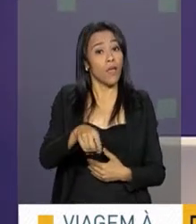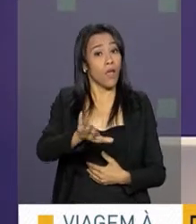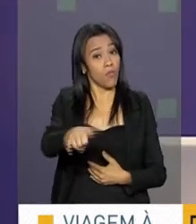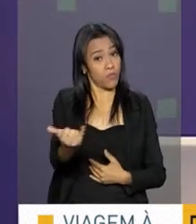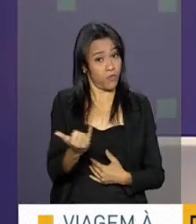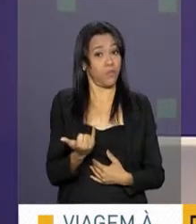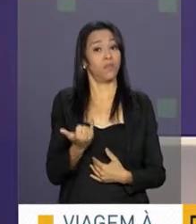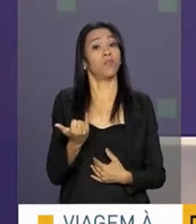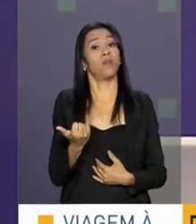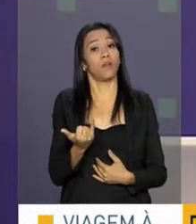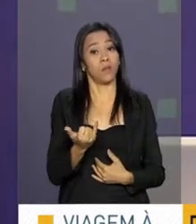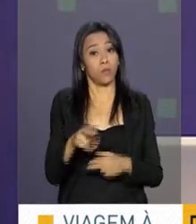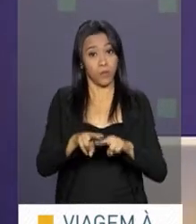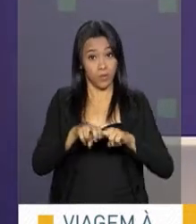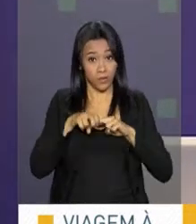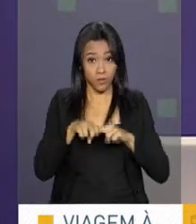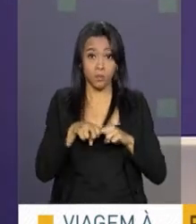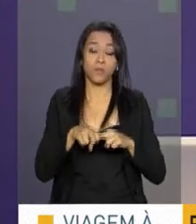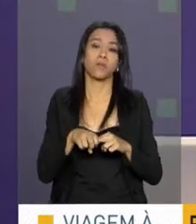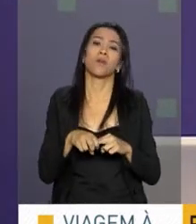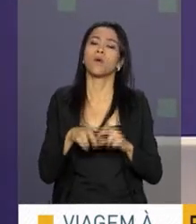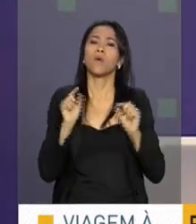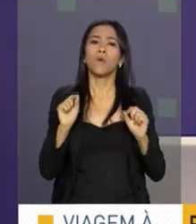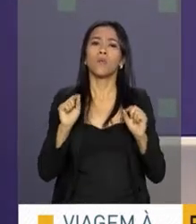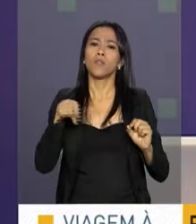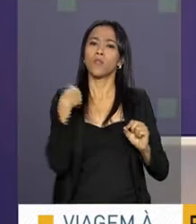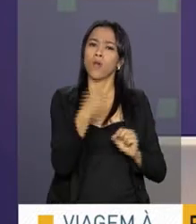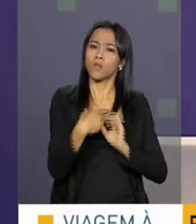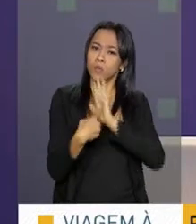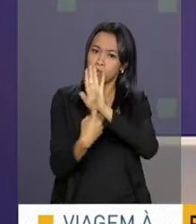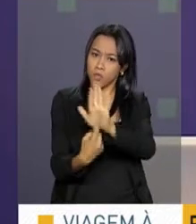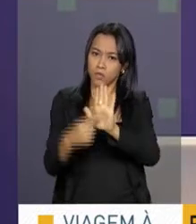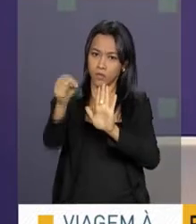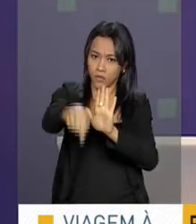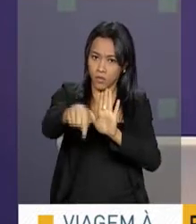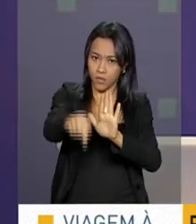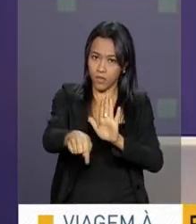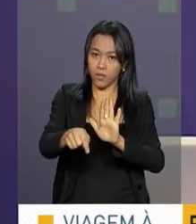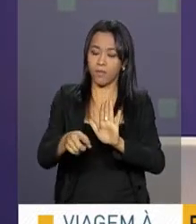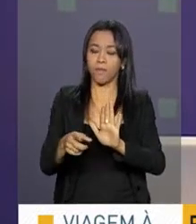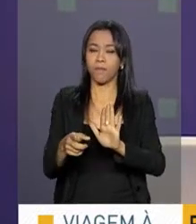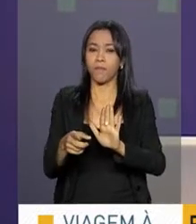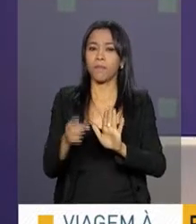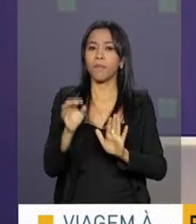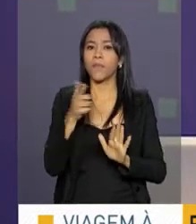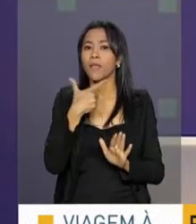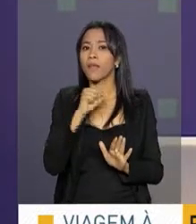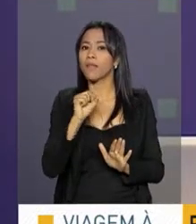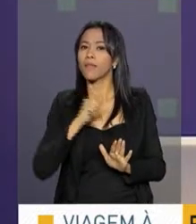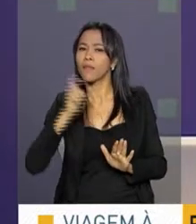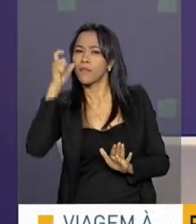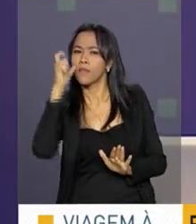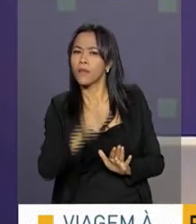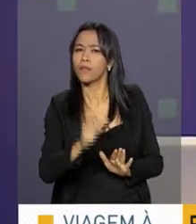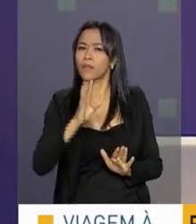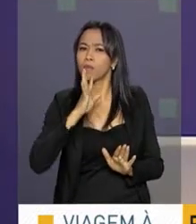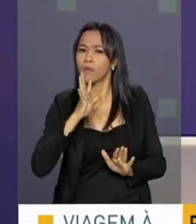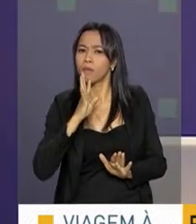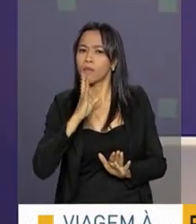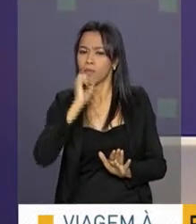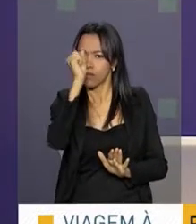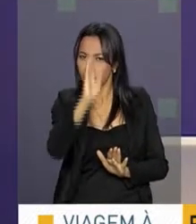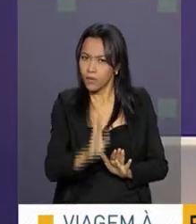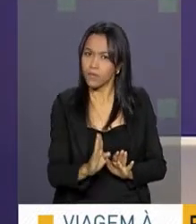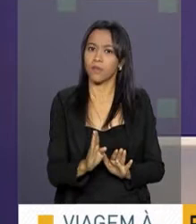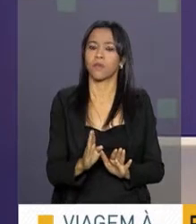as oportunidades. Portanto, o que estamos mostrando hoje é que, para aqueles que têm a intenção de conhecer o Brasil,